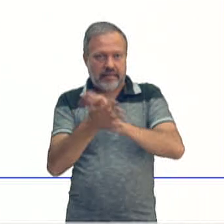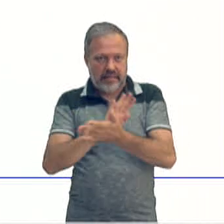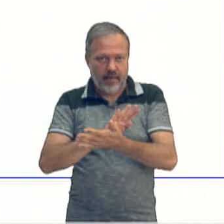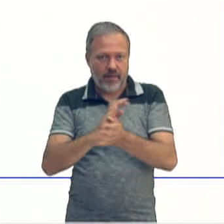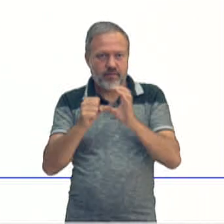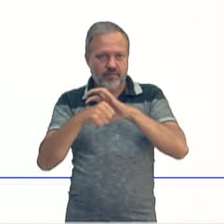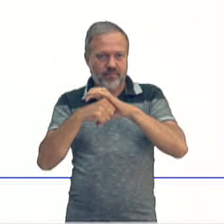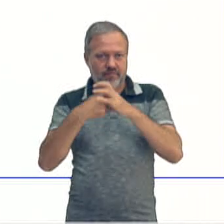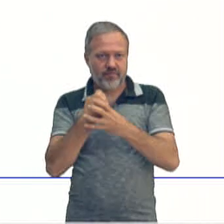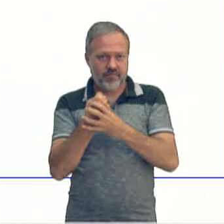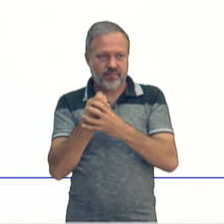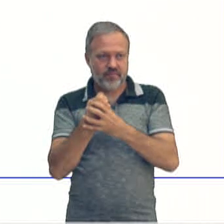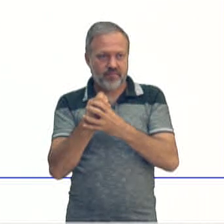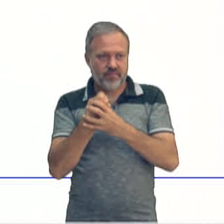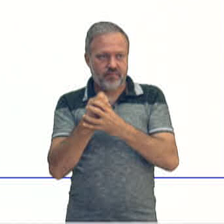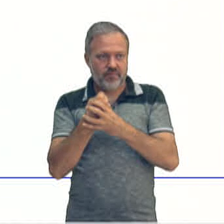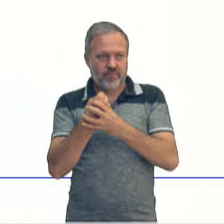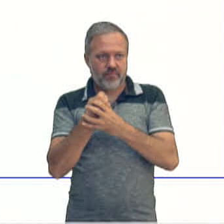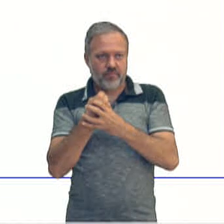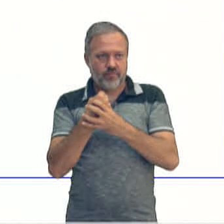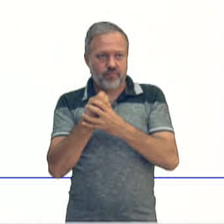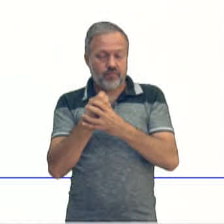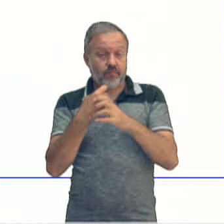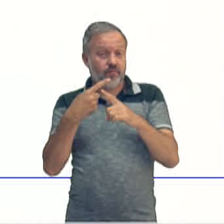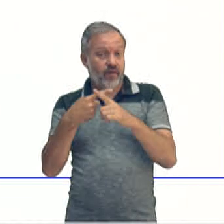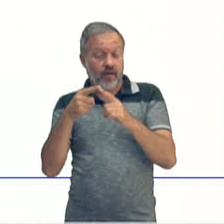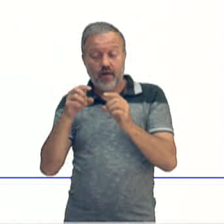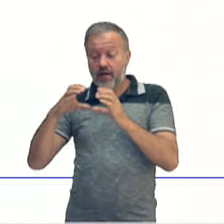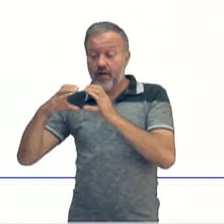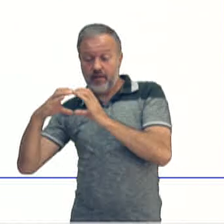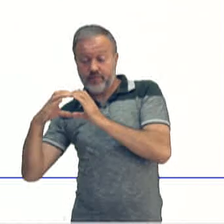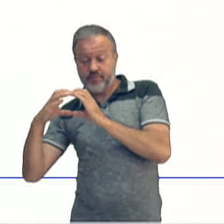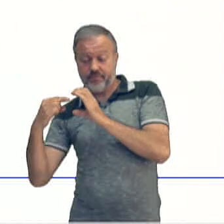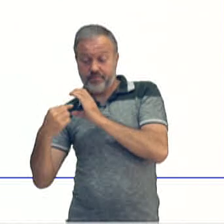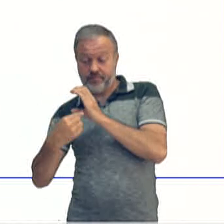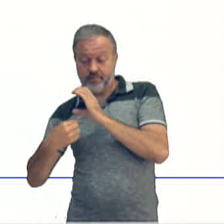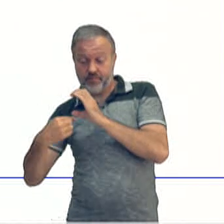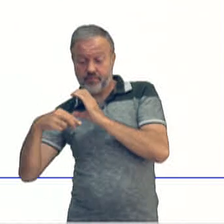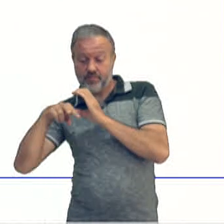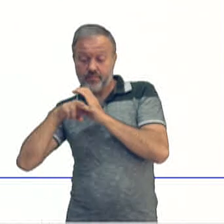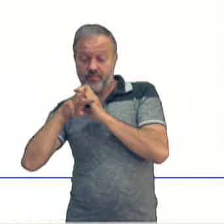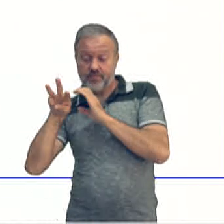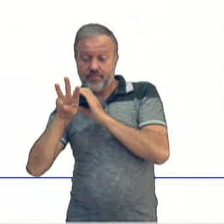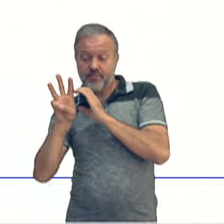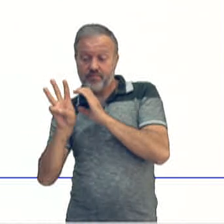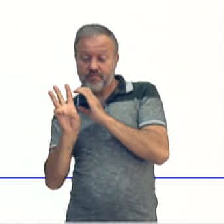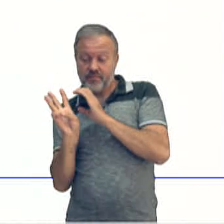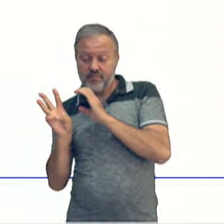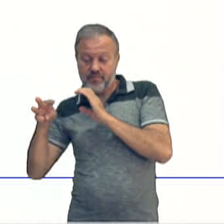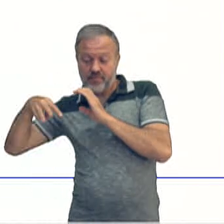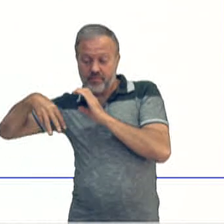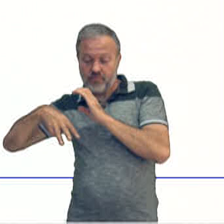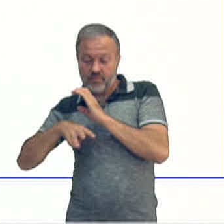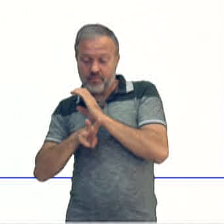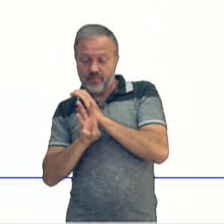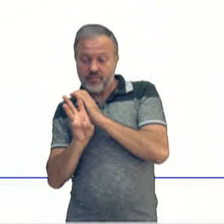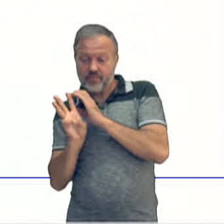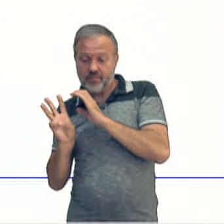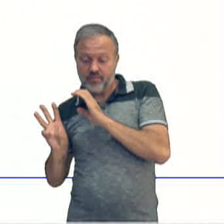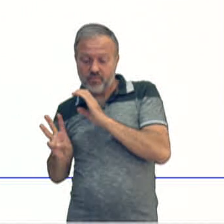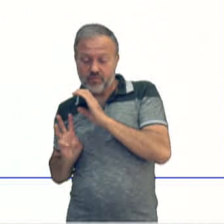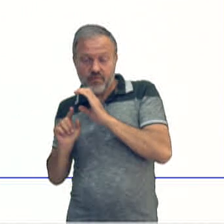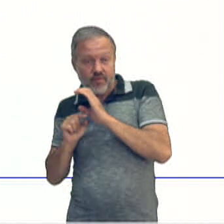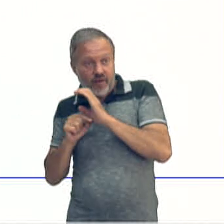coronavírus. Entenda, aqui está explicando rapidinho, mas está mostrando aqui a estrutura do coronavírus, gente. O vírus, né, em geral, as